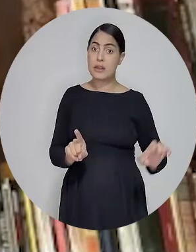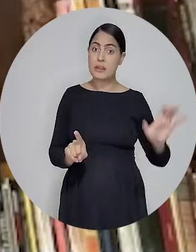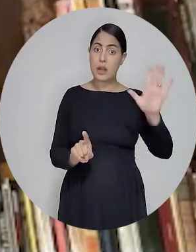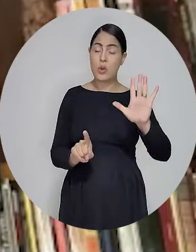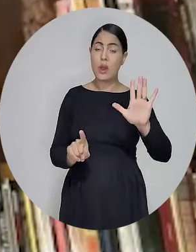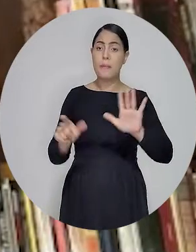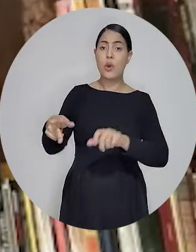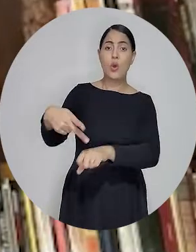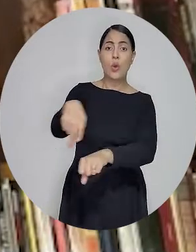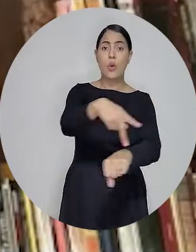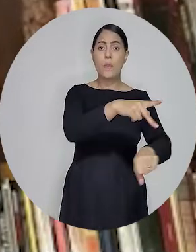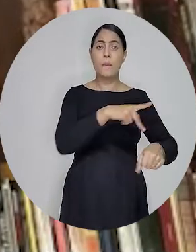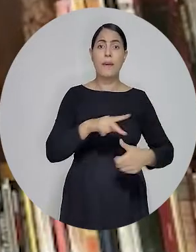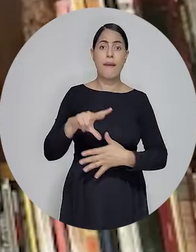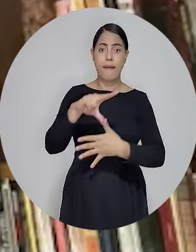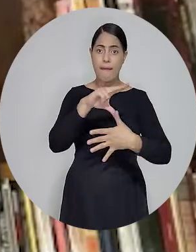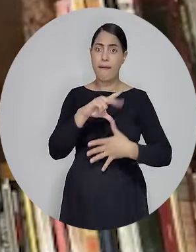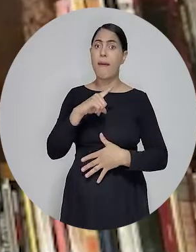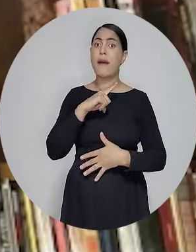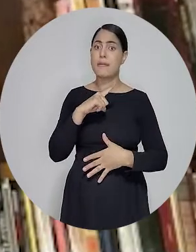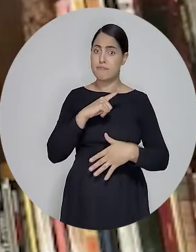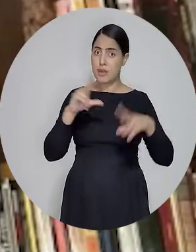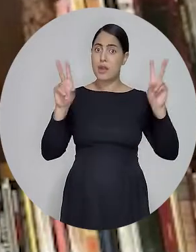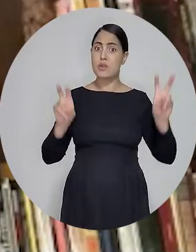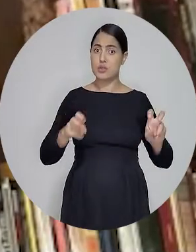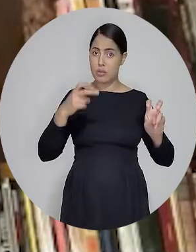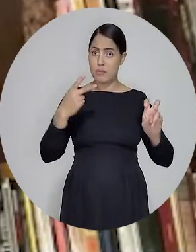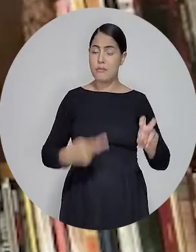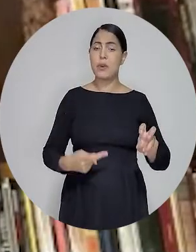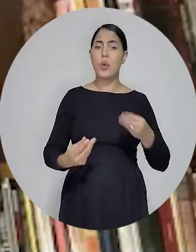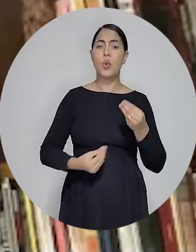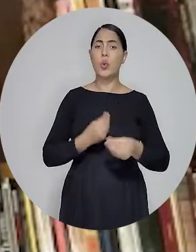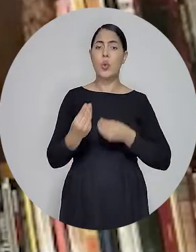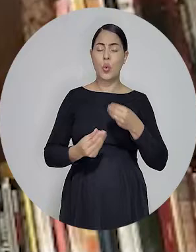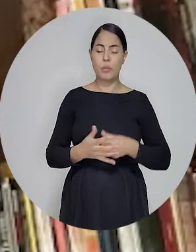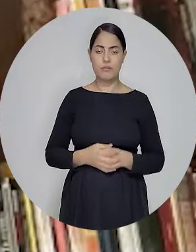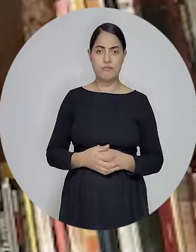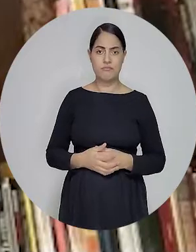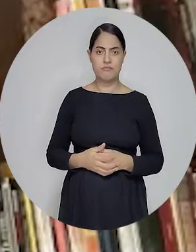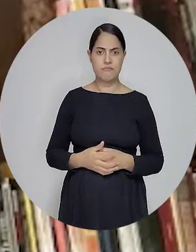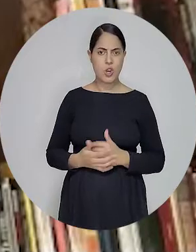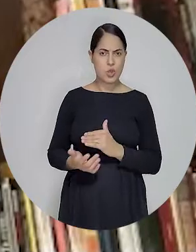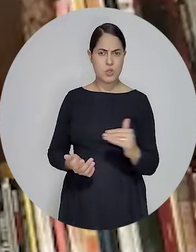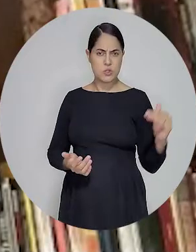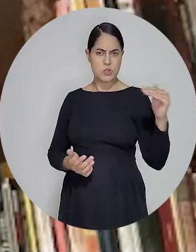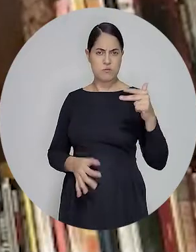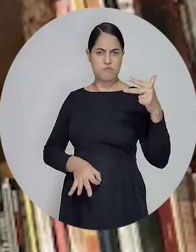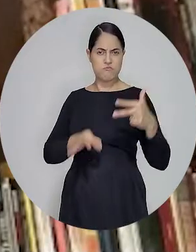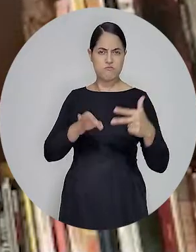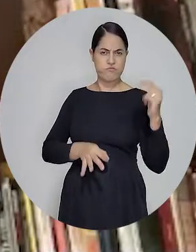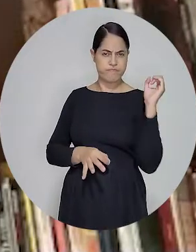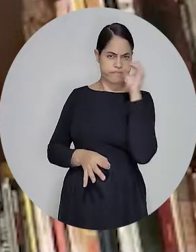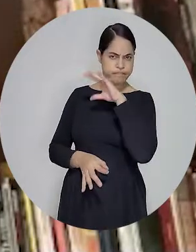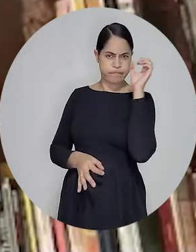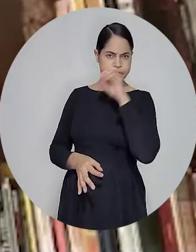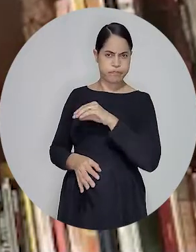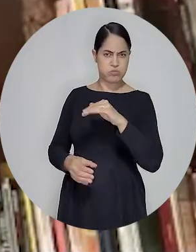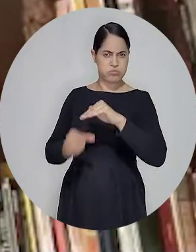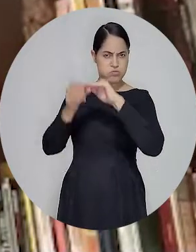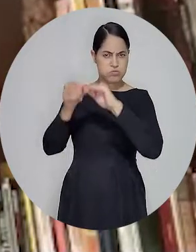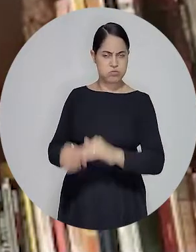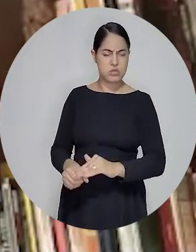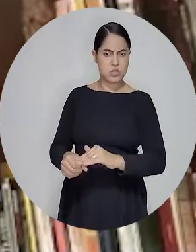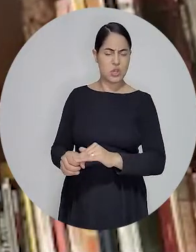também na comunidade europeia e em outros países da América Latina, ou seja, formas de evitar o uso abusivo do poder